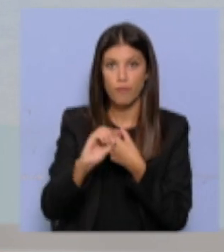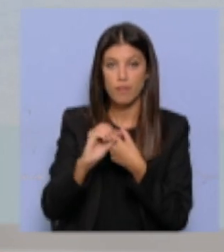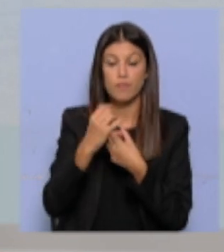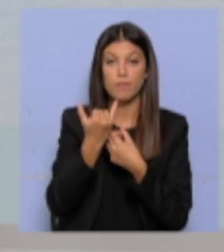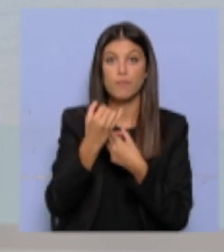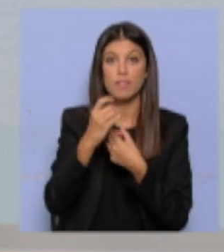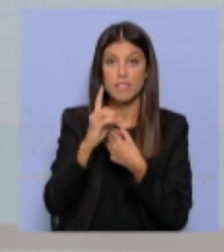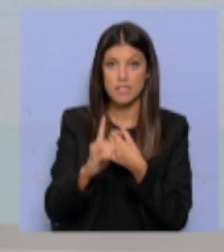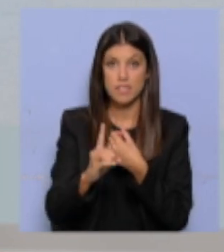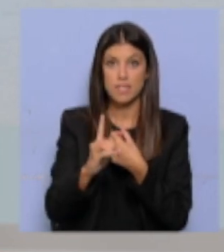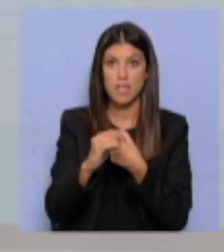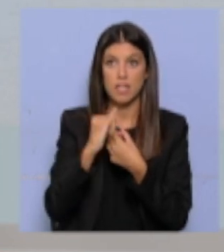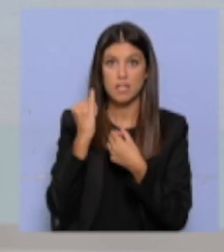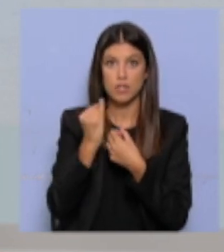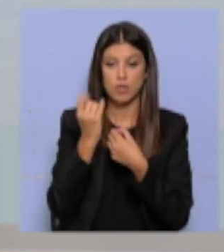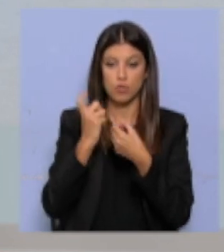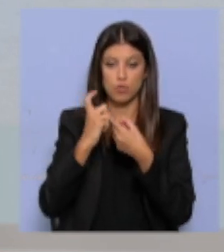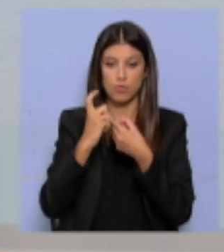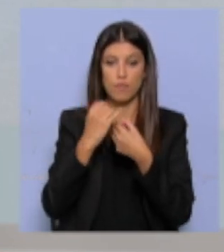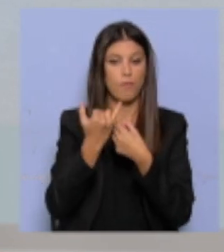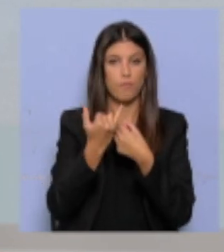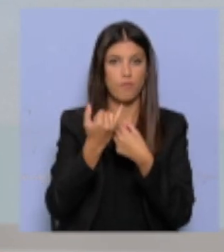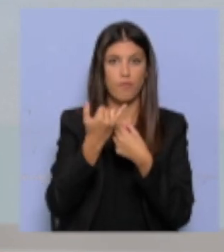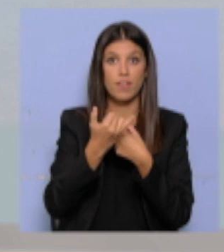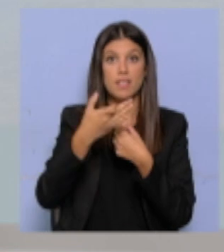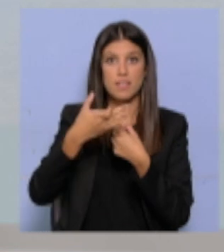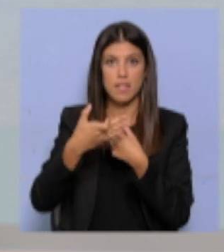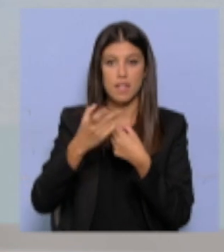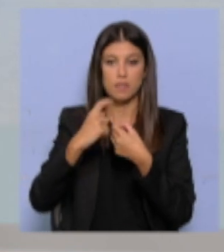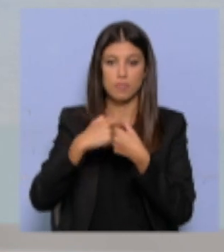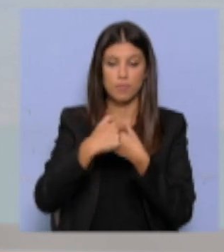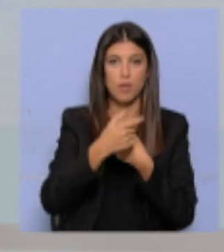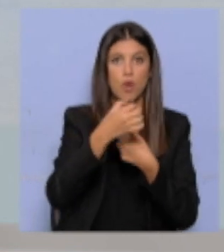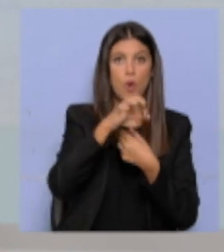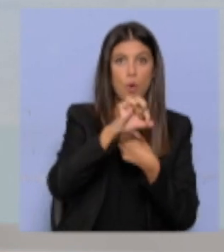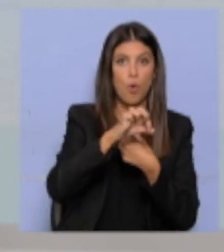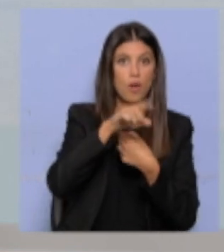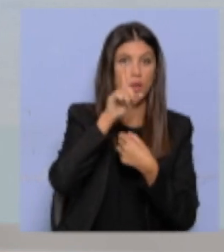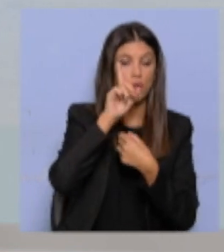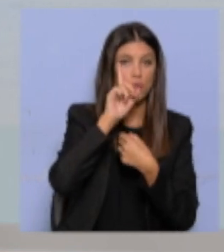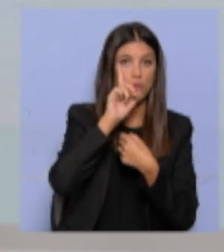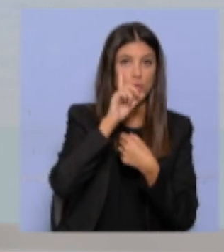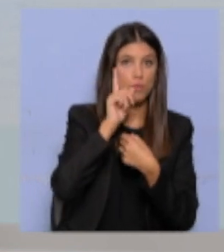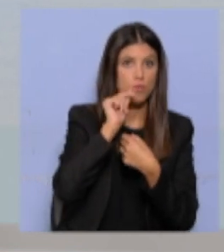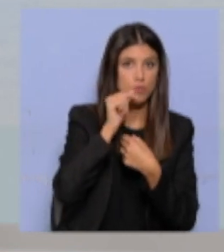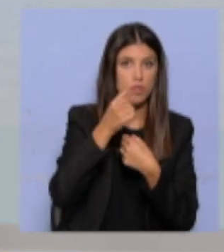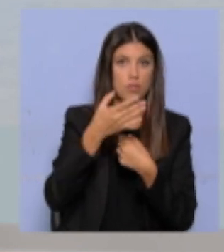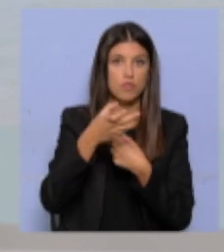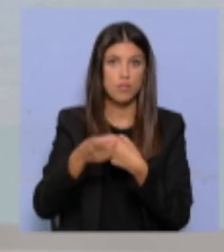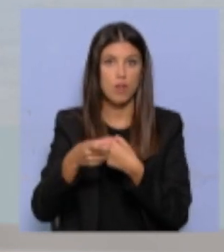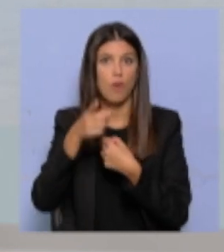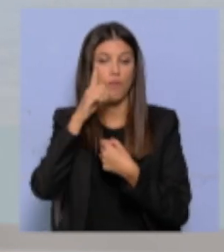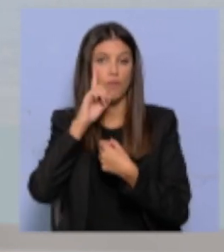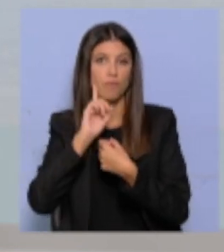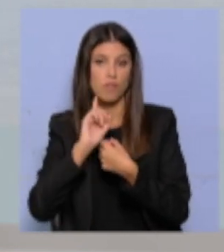26 institutos, aliás 27, 8 masculinos e 19 femininos. E estes